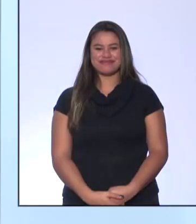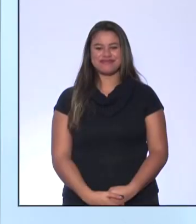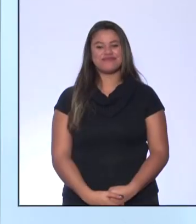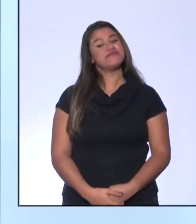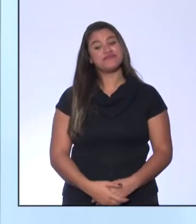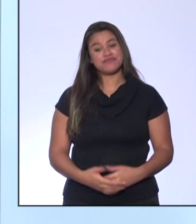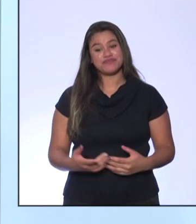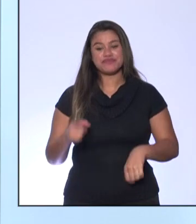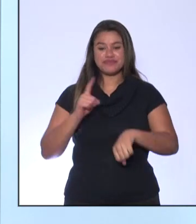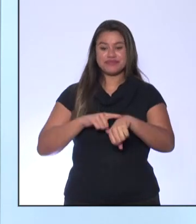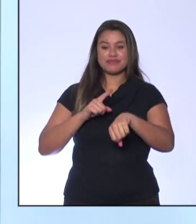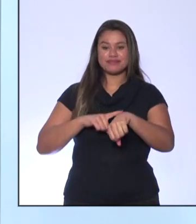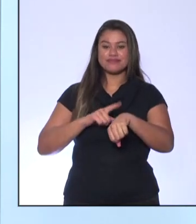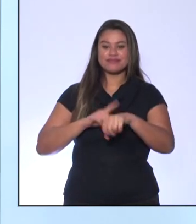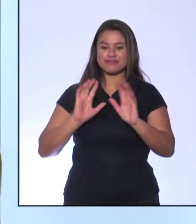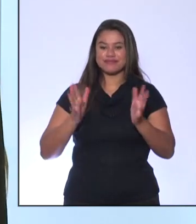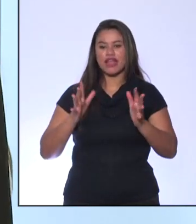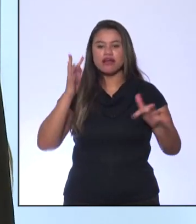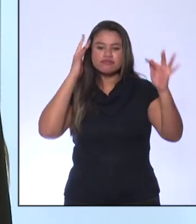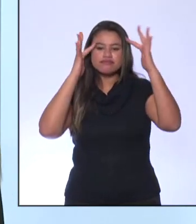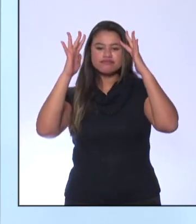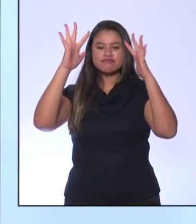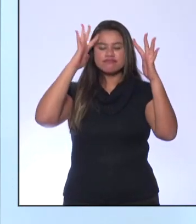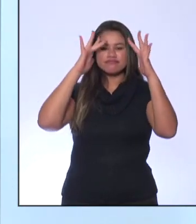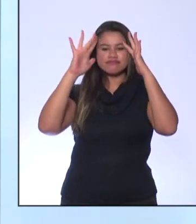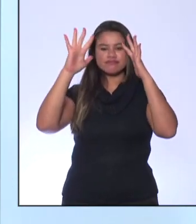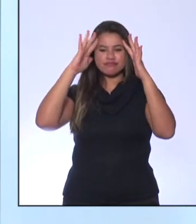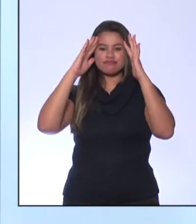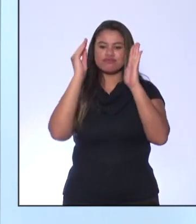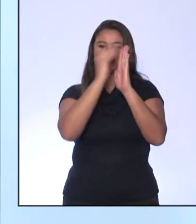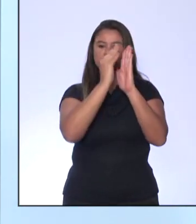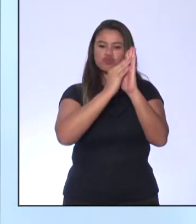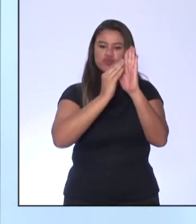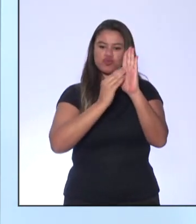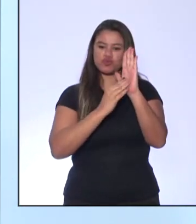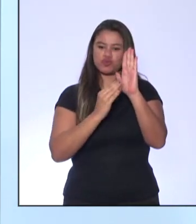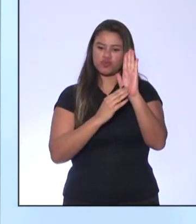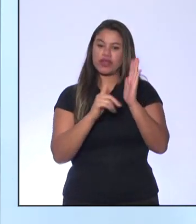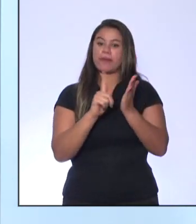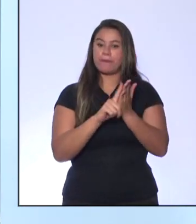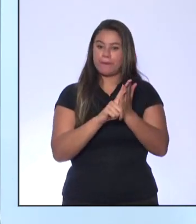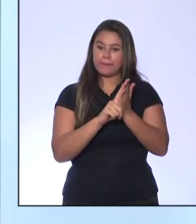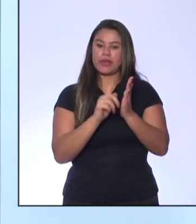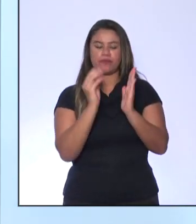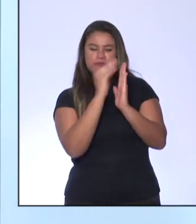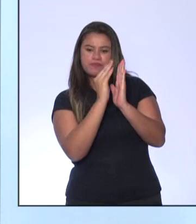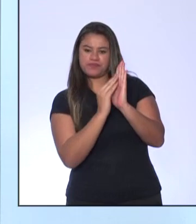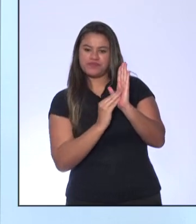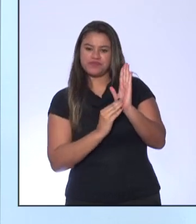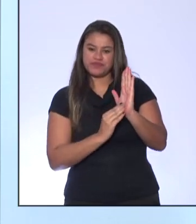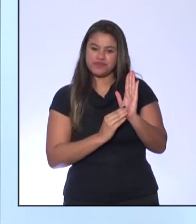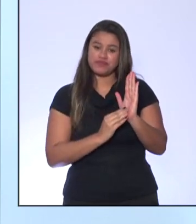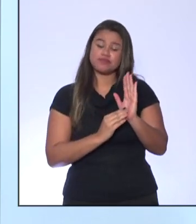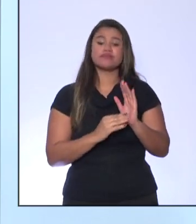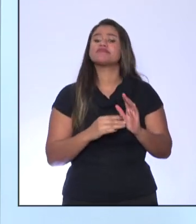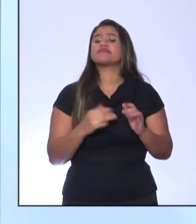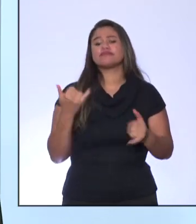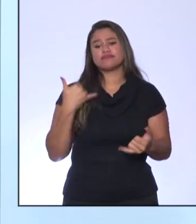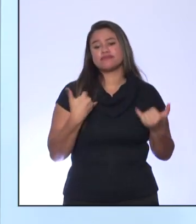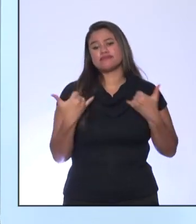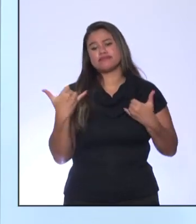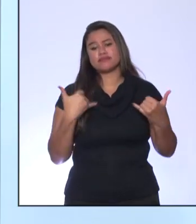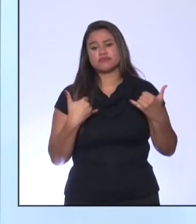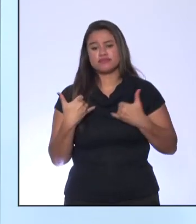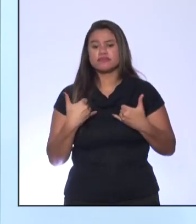acredito que já tenha dado tempo de vocês pensarem um pouquinho e colocarem algumas respostas de vocês. Nós fomos avisados aqui que acho que o chat